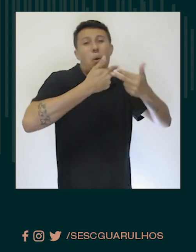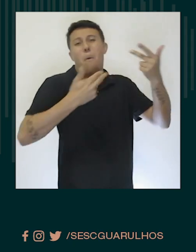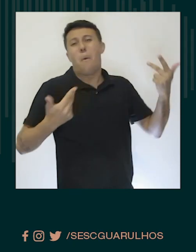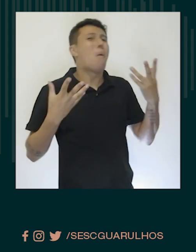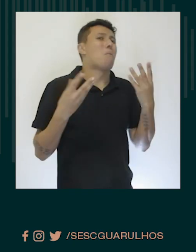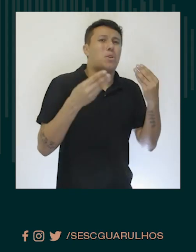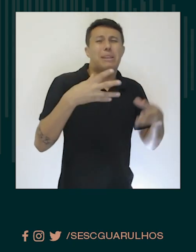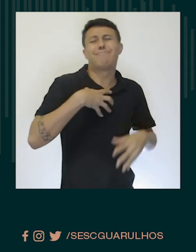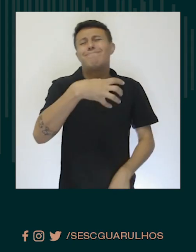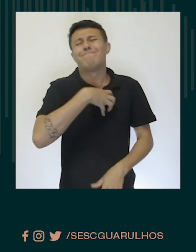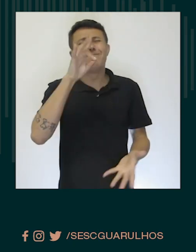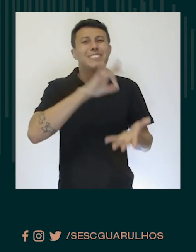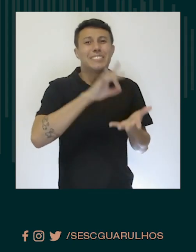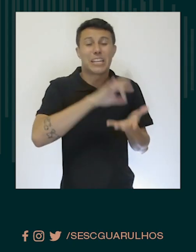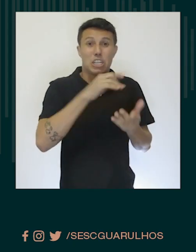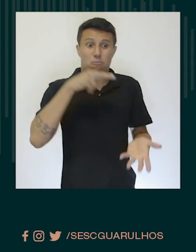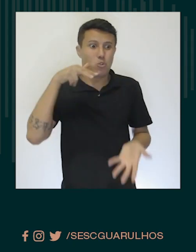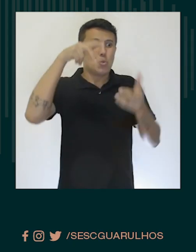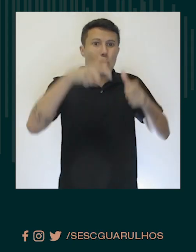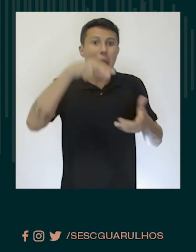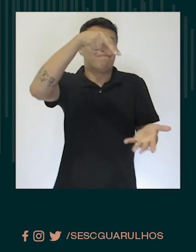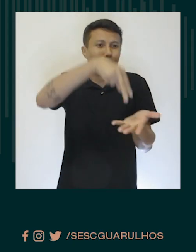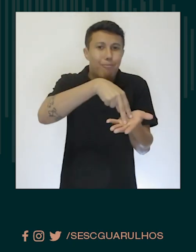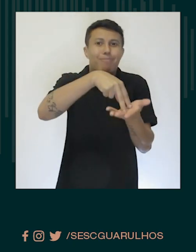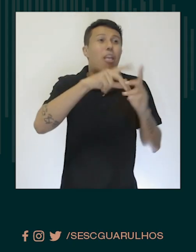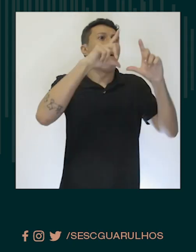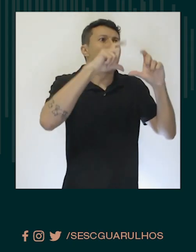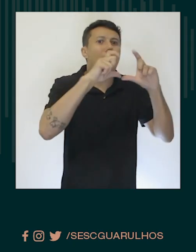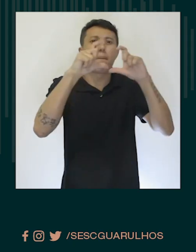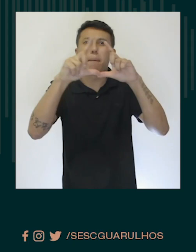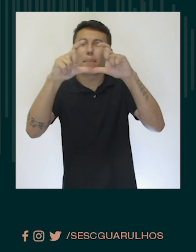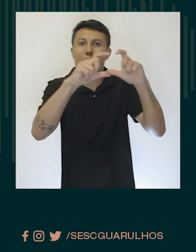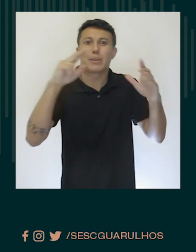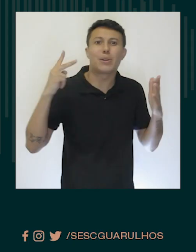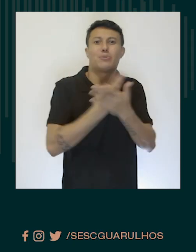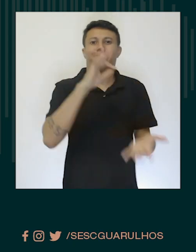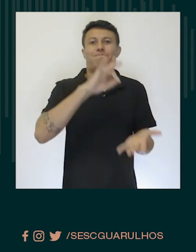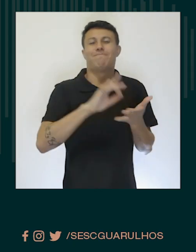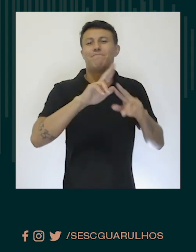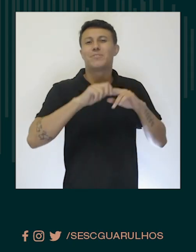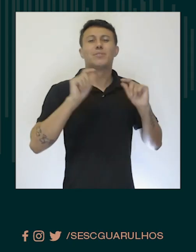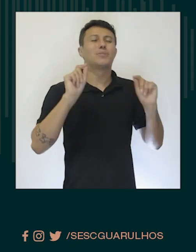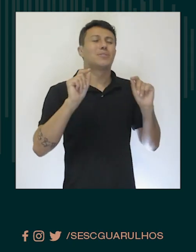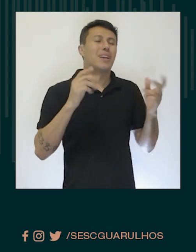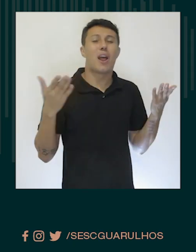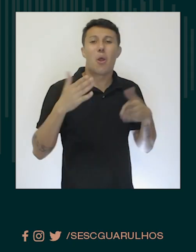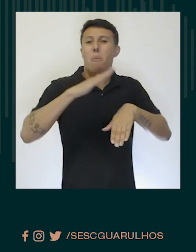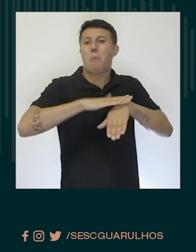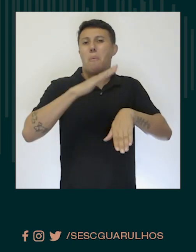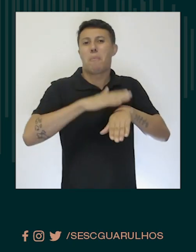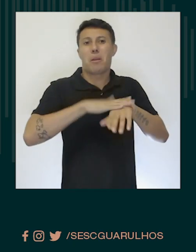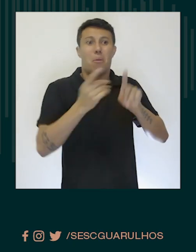cena e registrar o acontecimento, e agora o que a gente tá no momento é justamente o oposto, é de pensar,